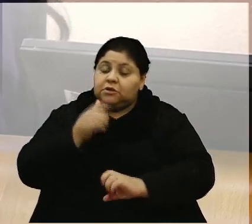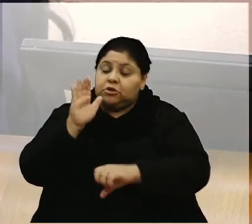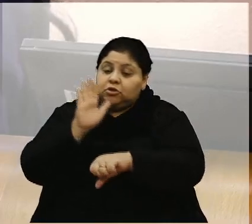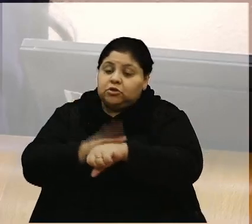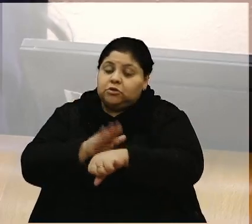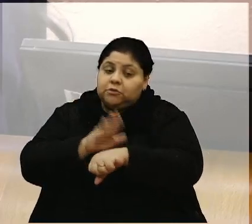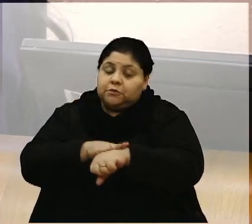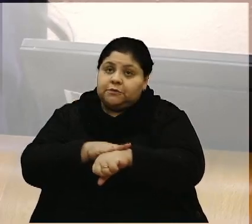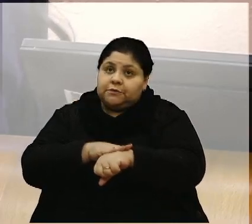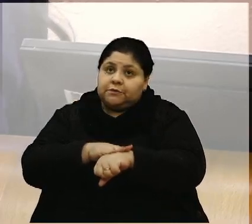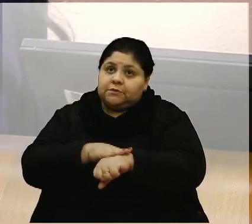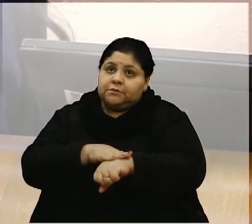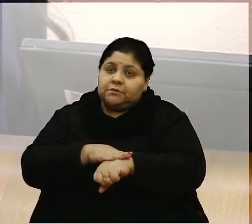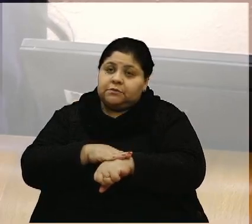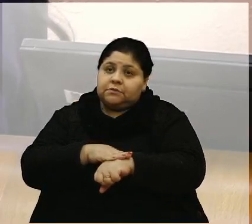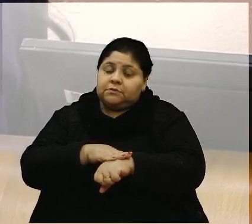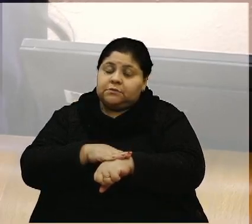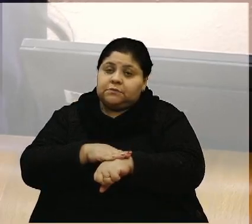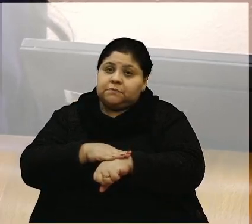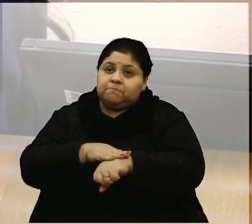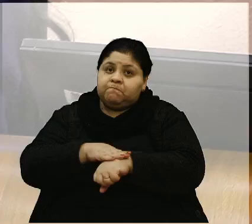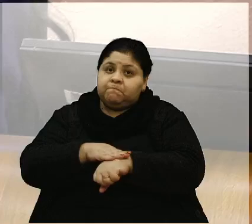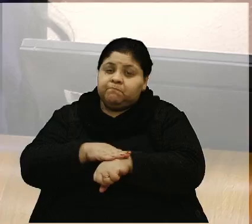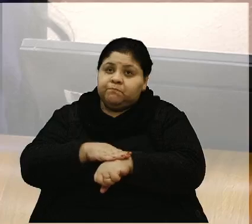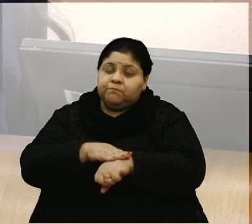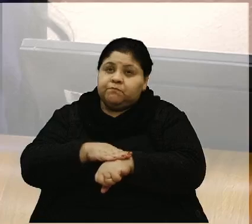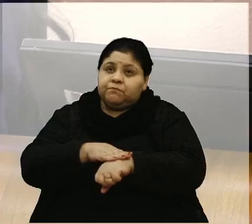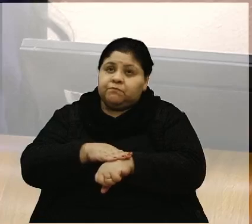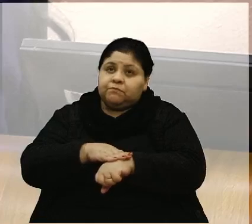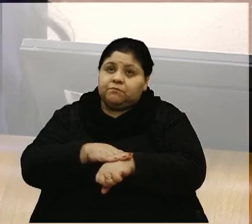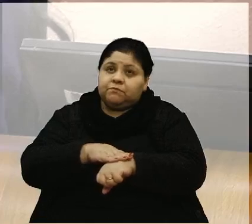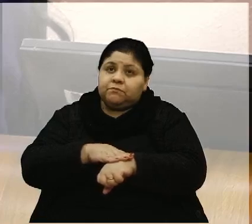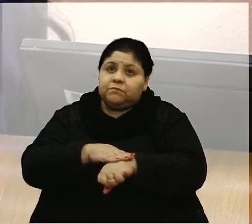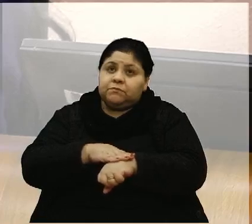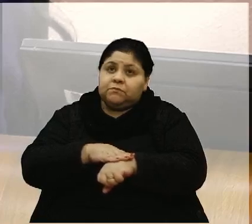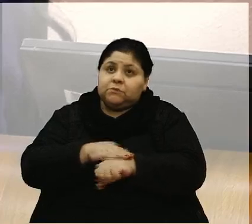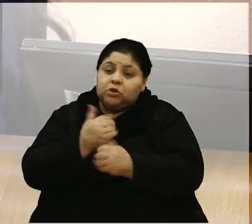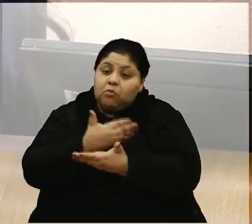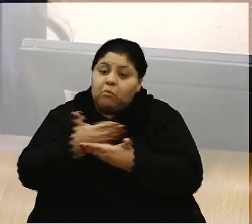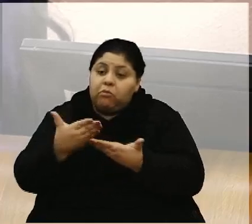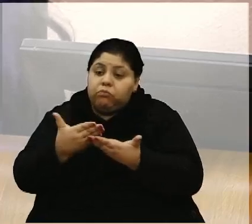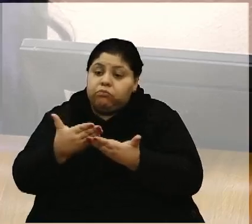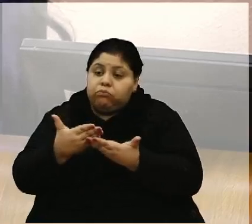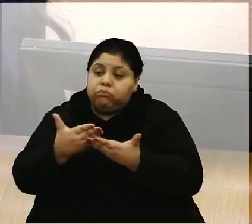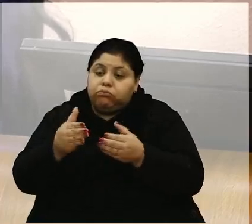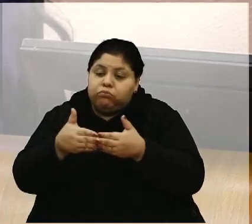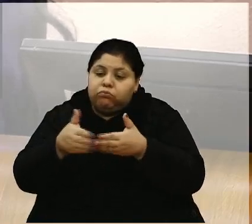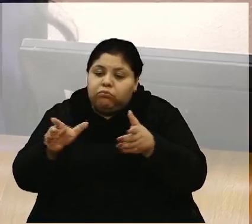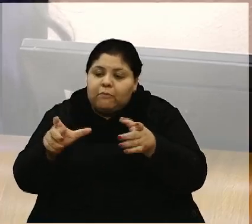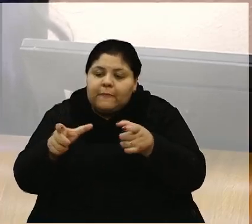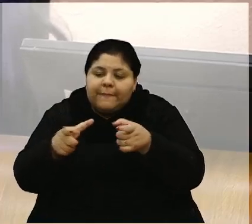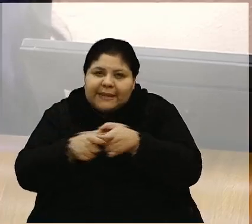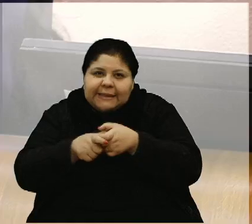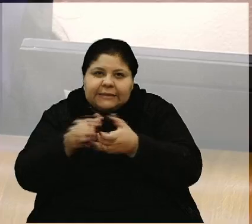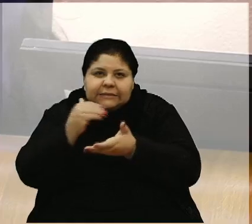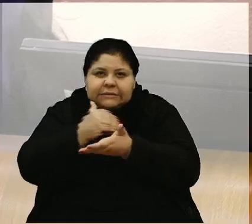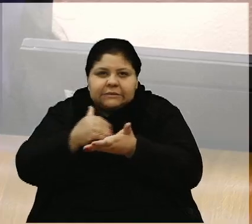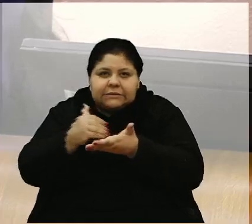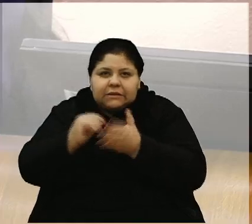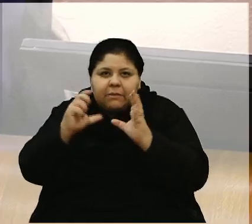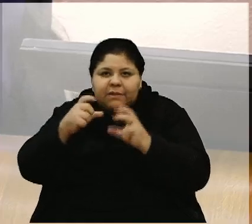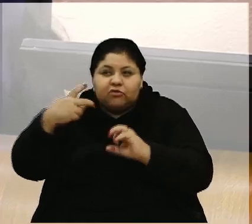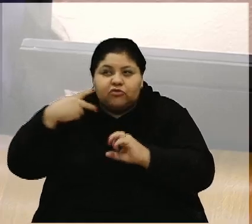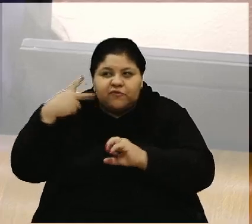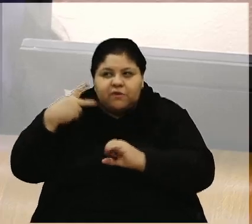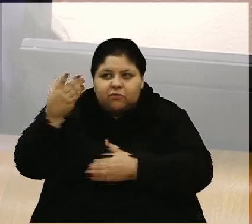momento de abrir, talvez, uma mini secretaria para todos os vereadores ir pessoalmente ser atendidos. Porque é muita